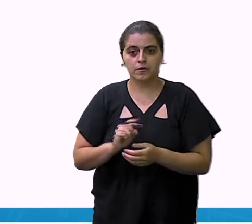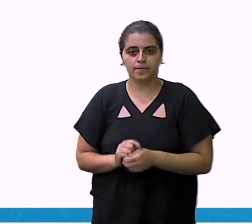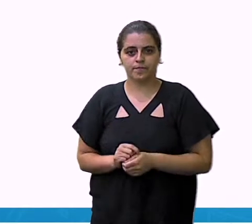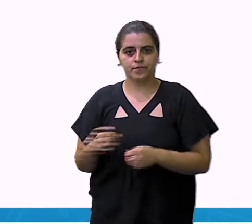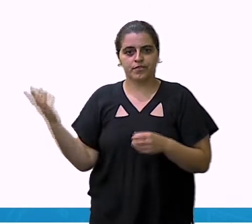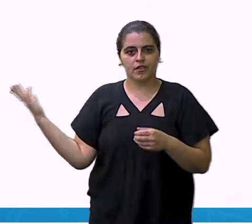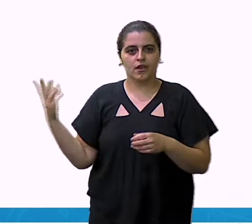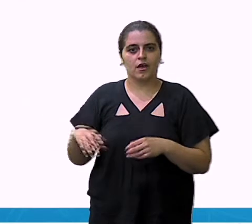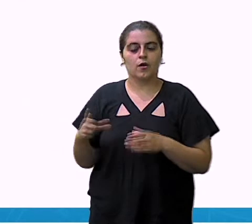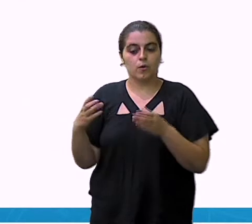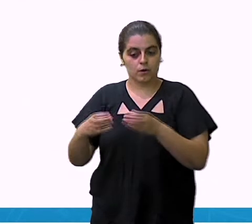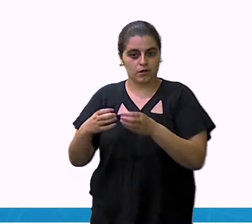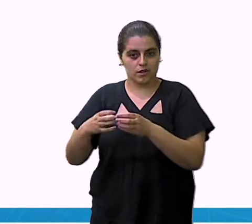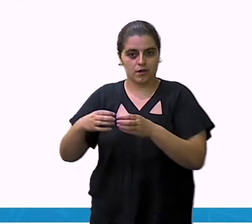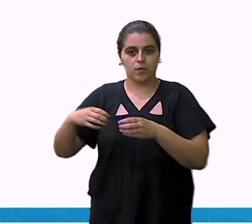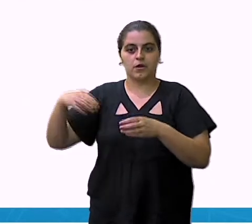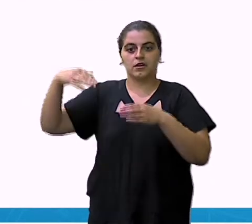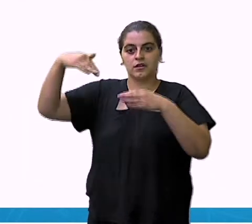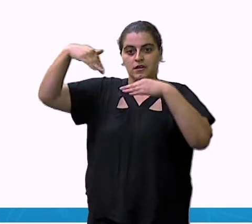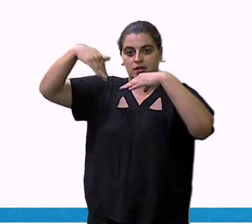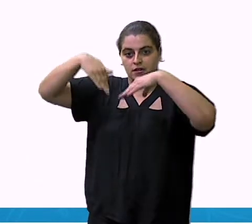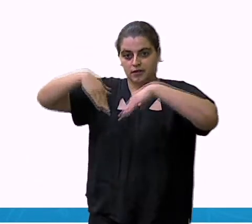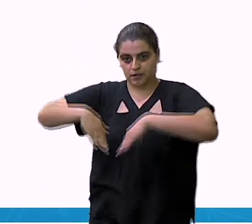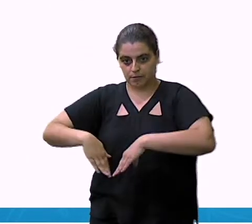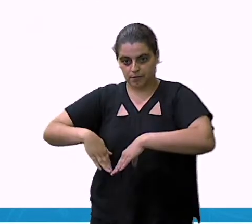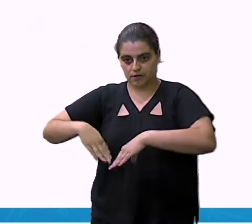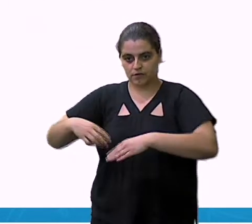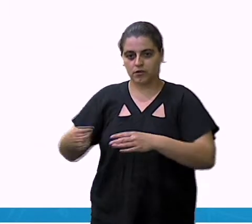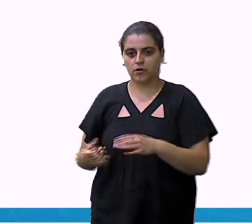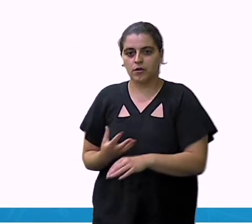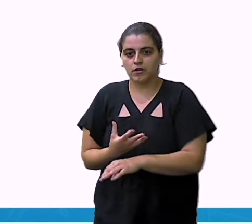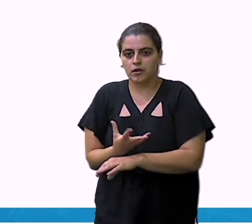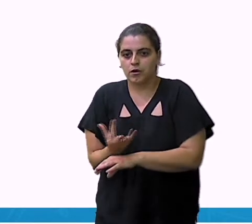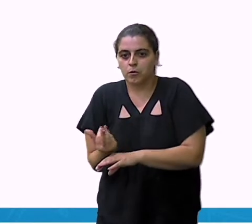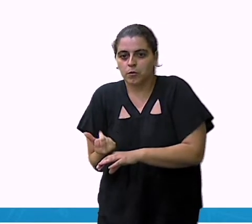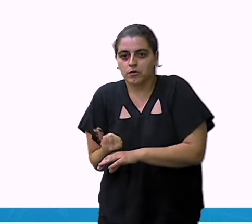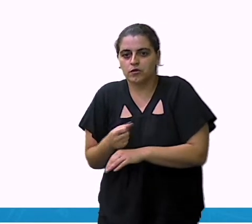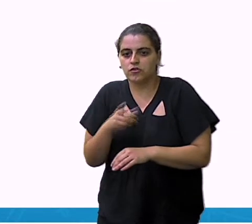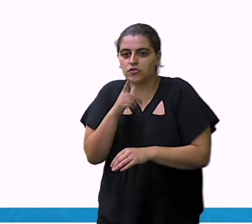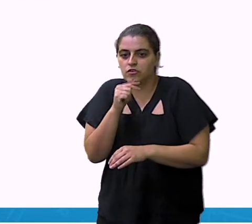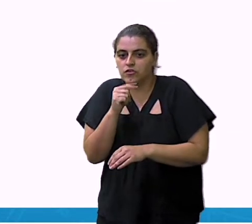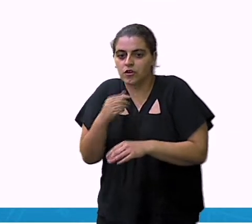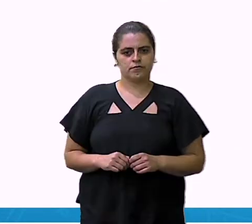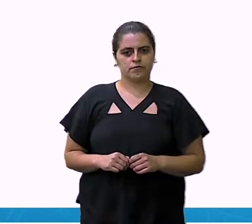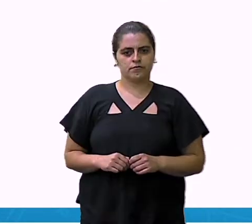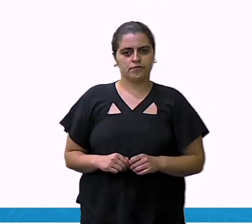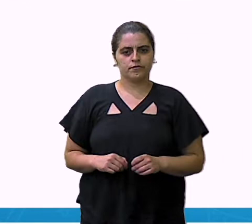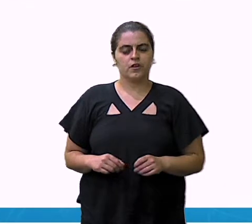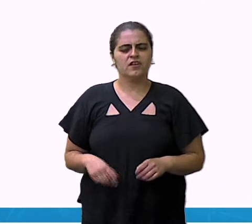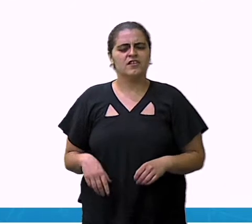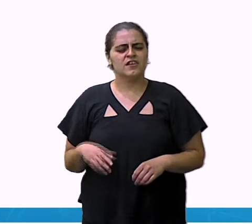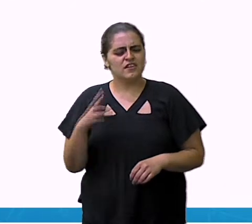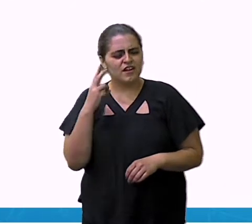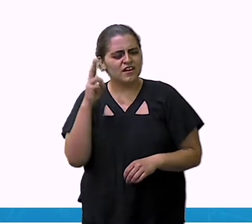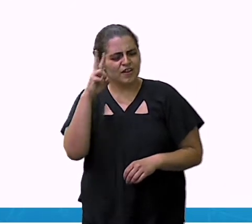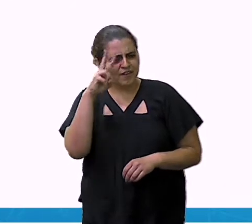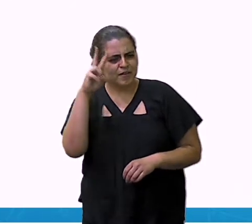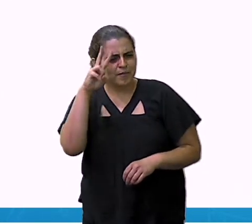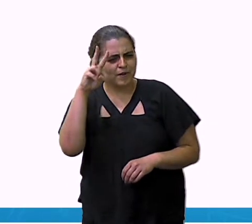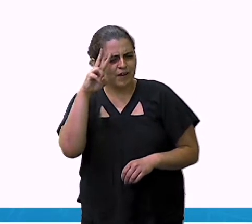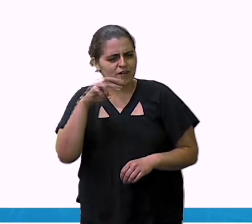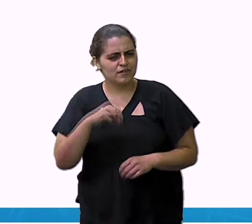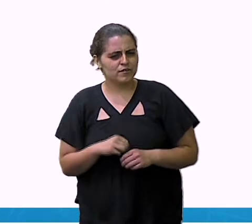depressões naturais que armazenam constantemente elevada quantidade de água. Vocês estão lembrados